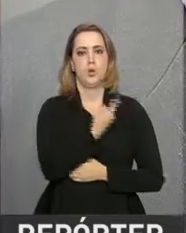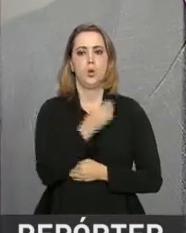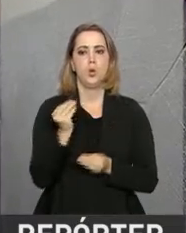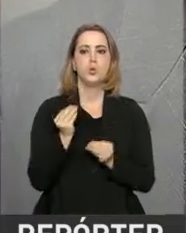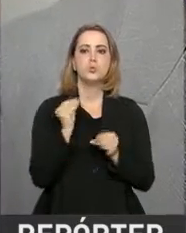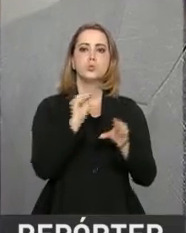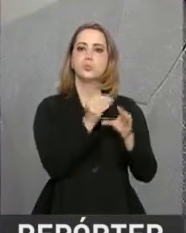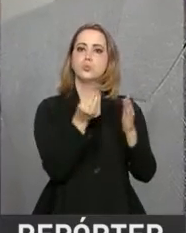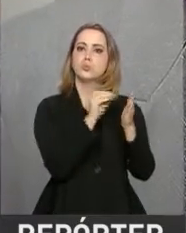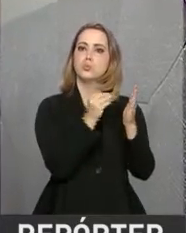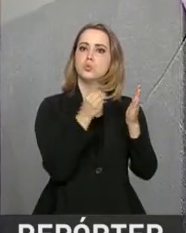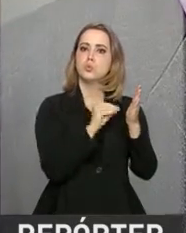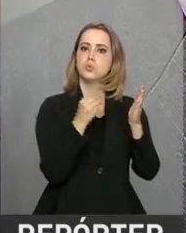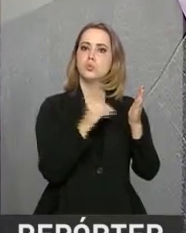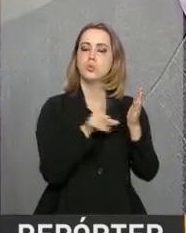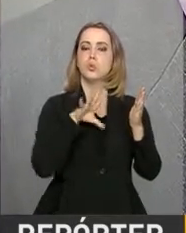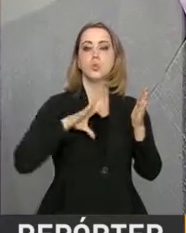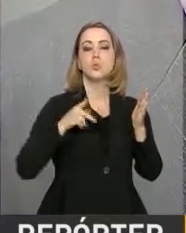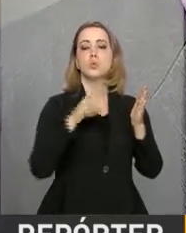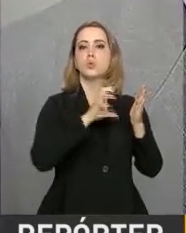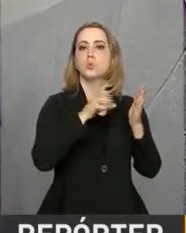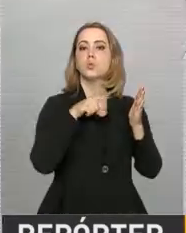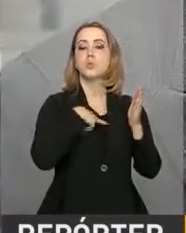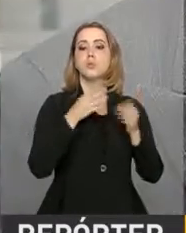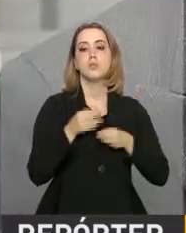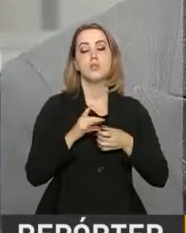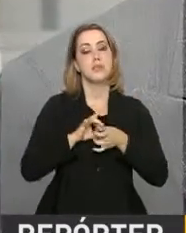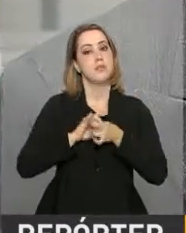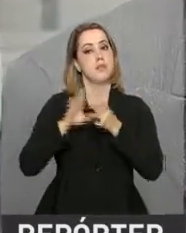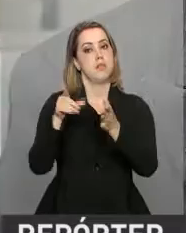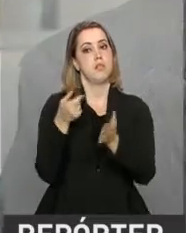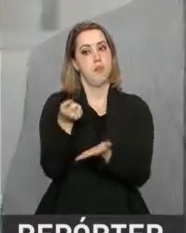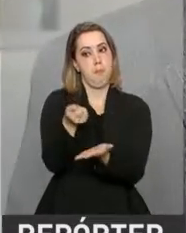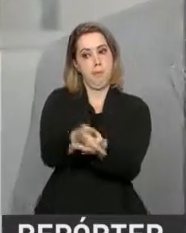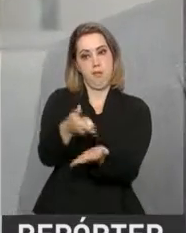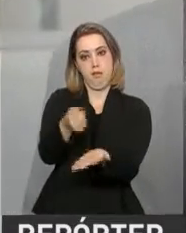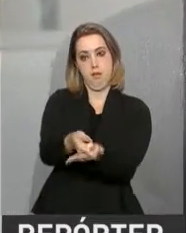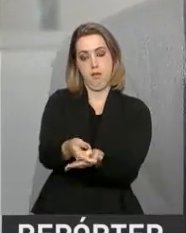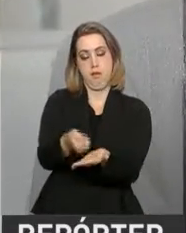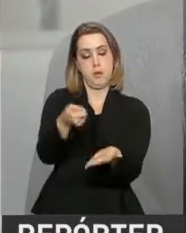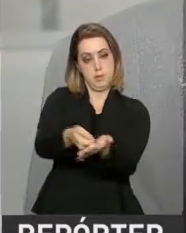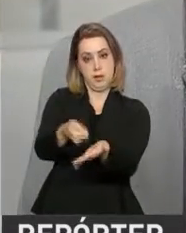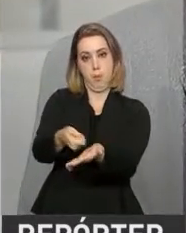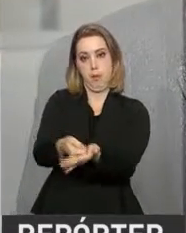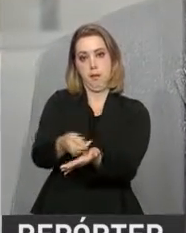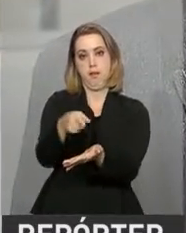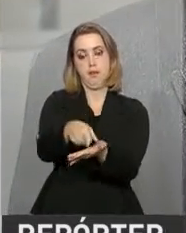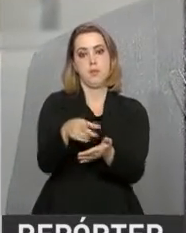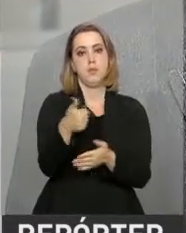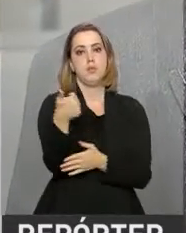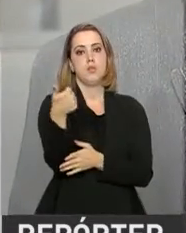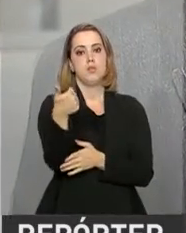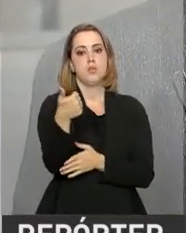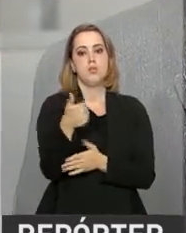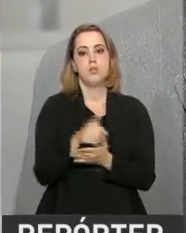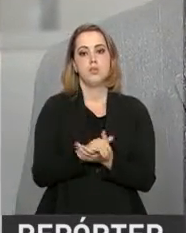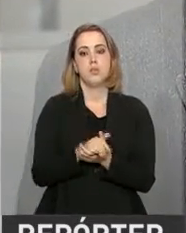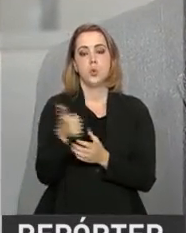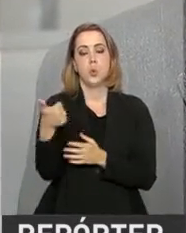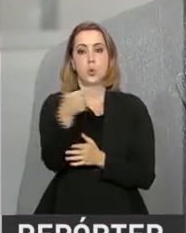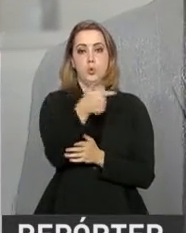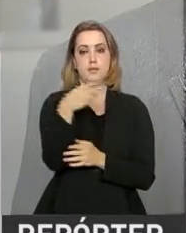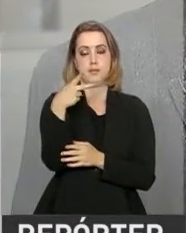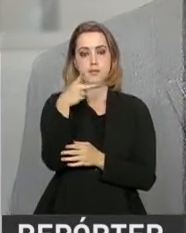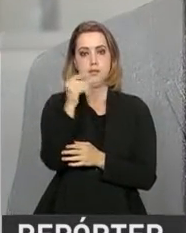para liberar as parcelas o mais rápido possível para esse trabalhador. E o prazo para que eles possam receber é de 12